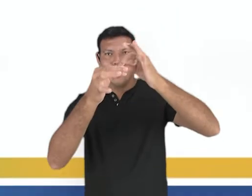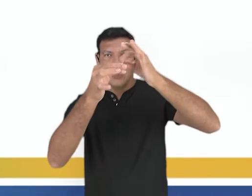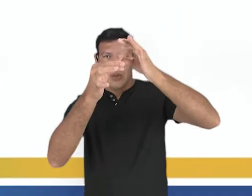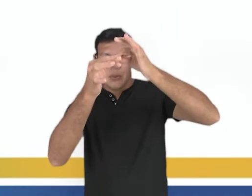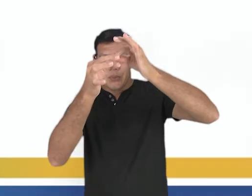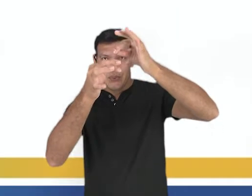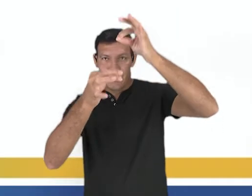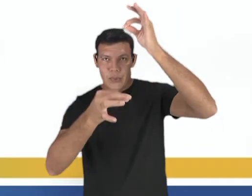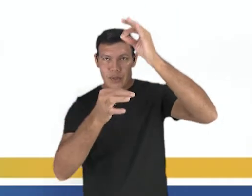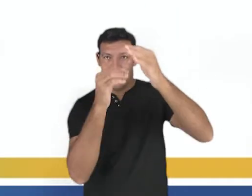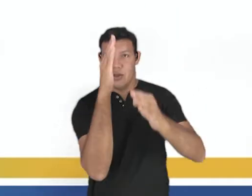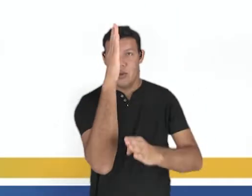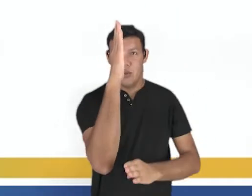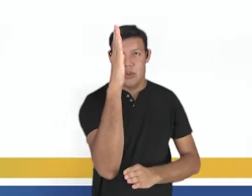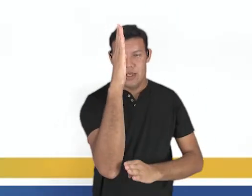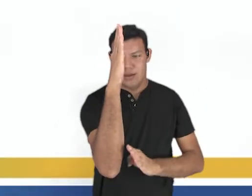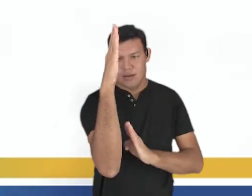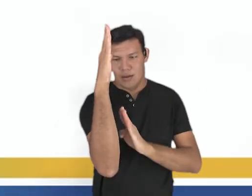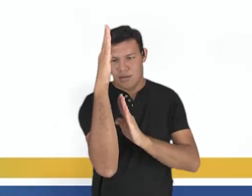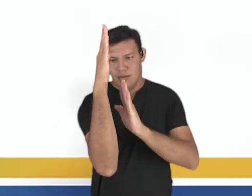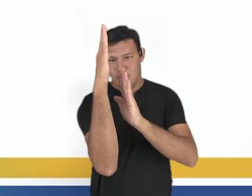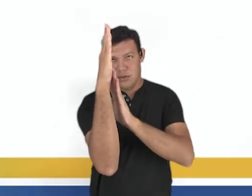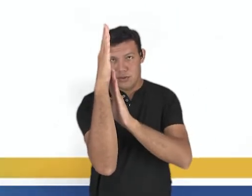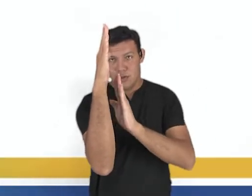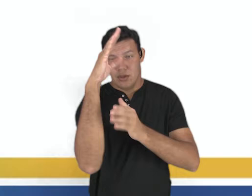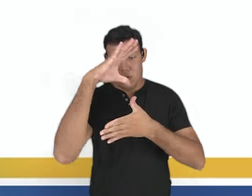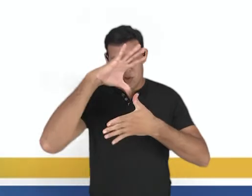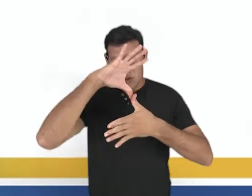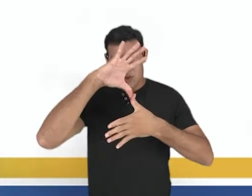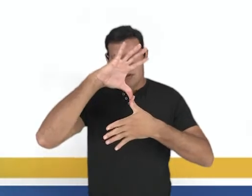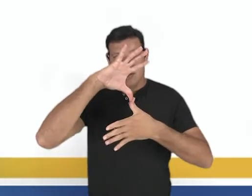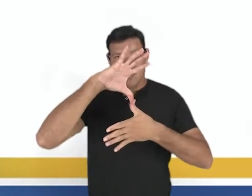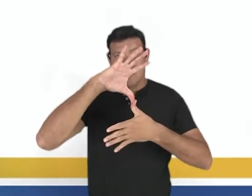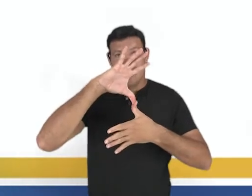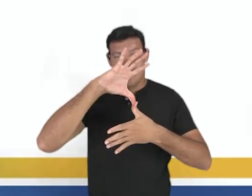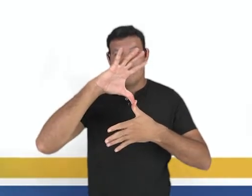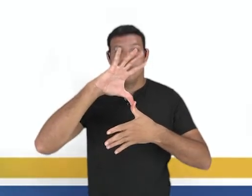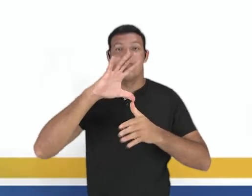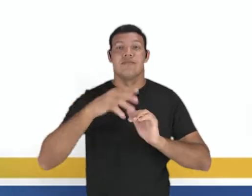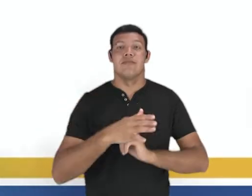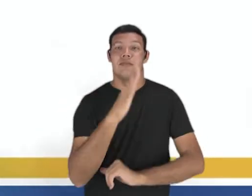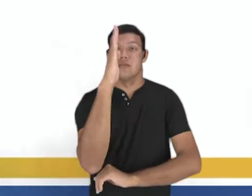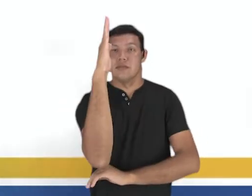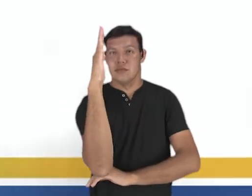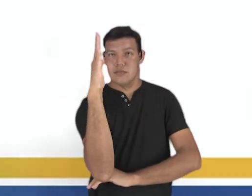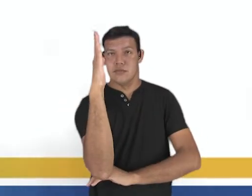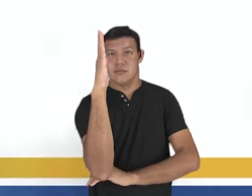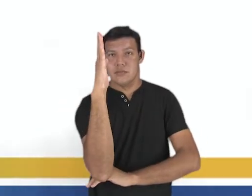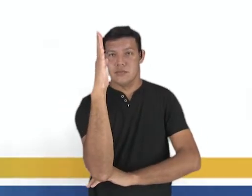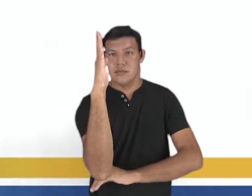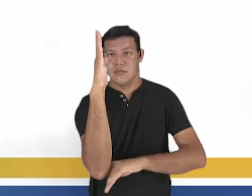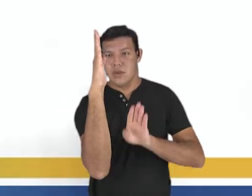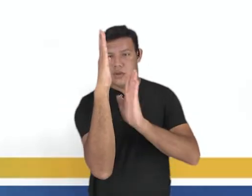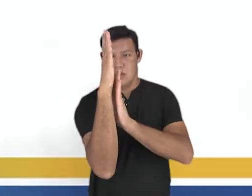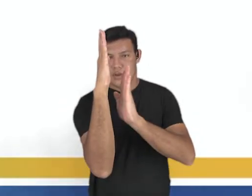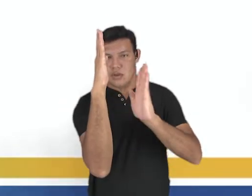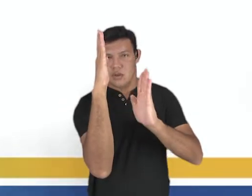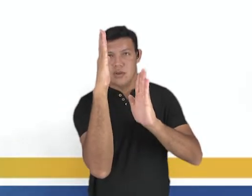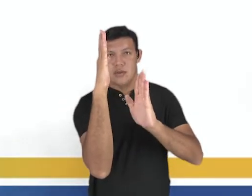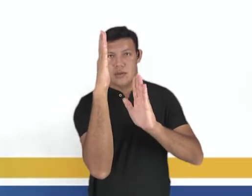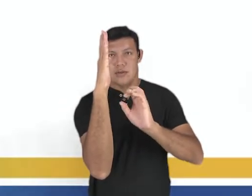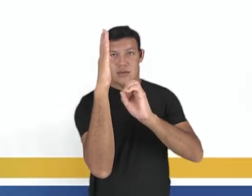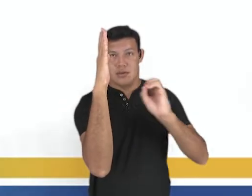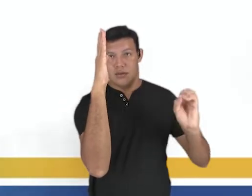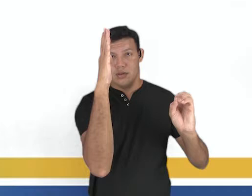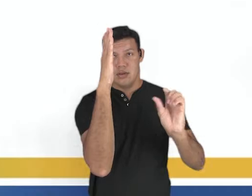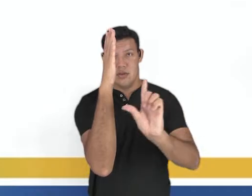meio aí que vocês estão vendo no mapa, que é a linha do Equador, que é o meridiano de Greenwich, de um lado vai estar oeste, do